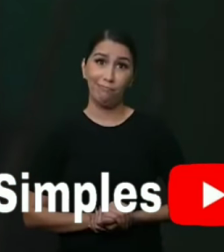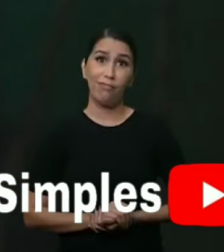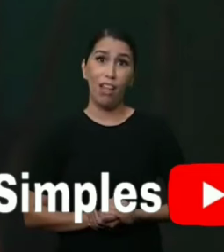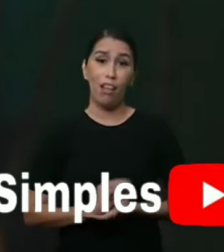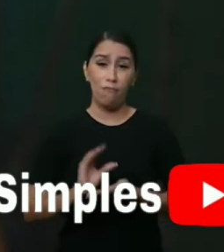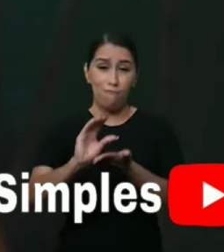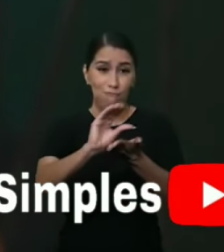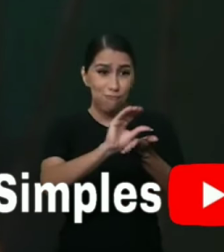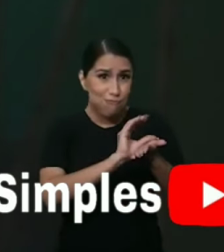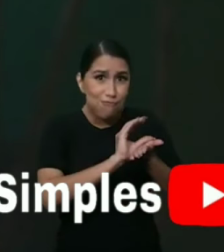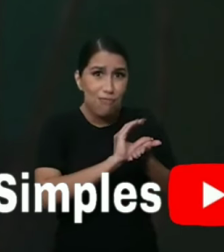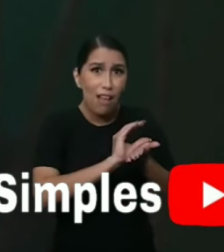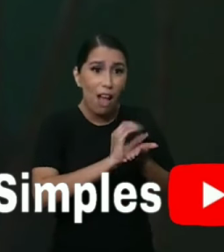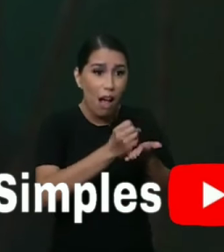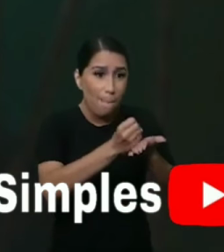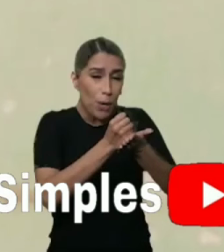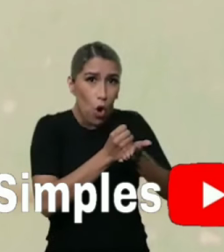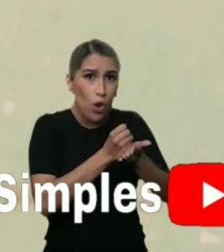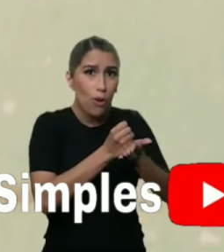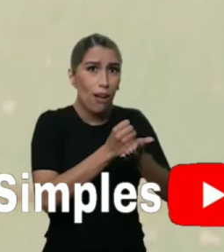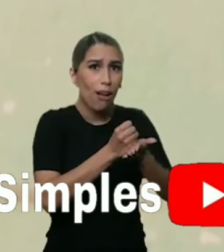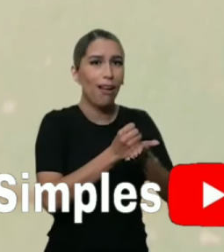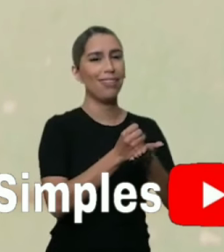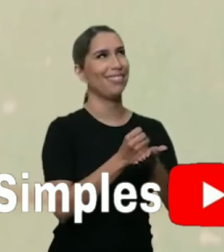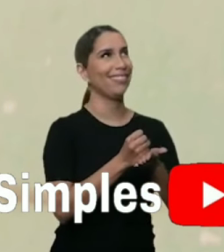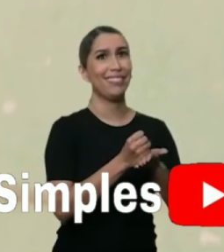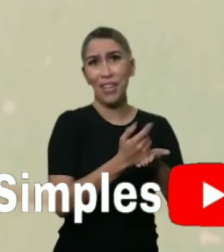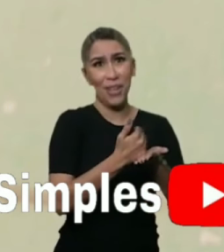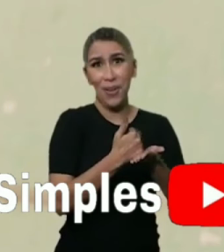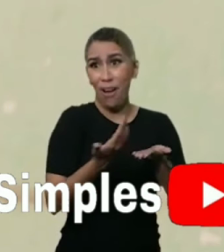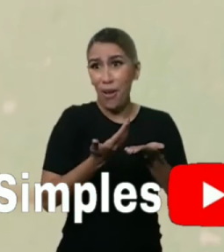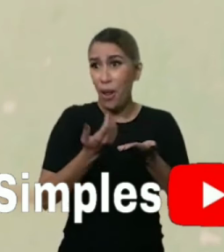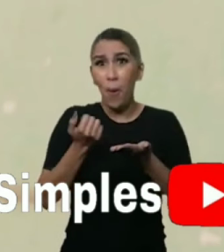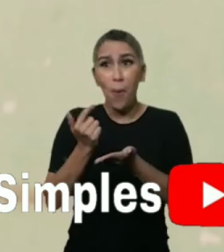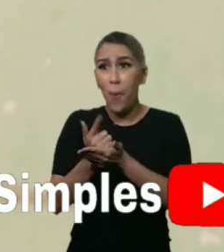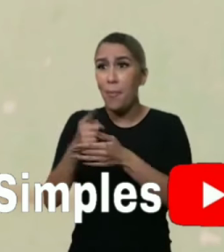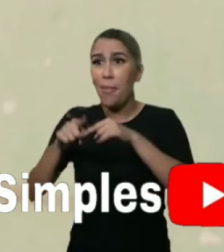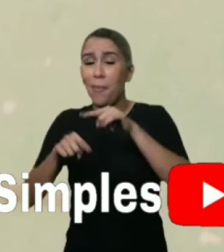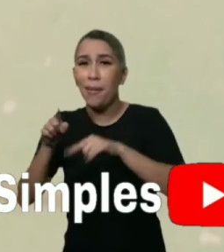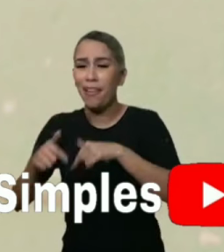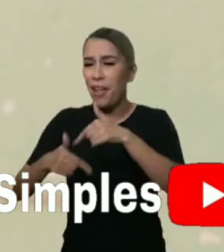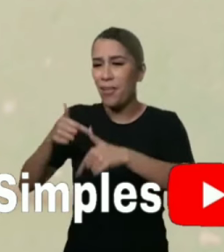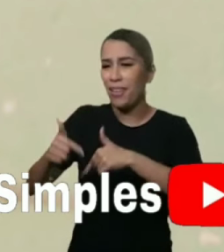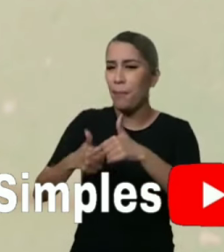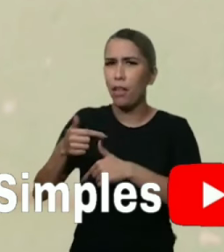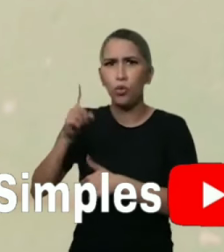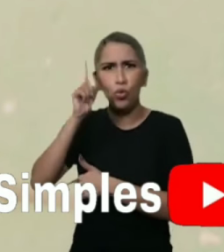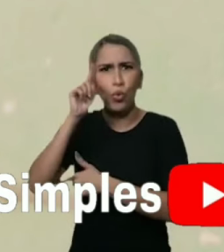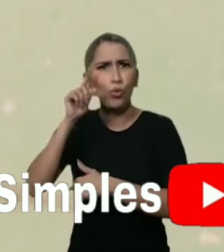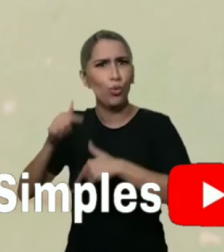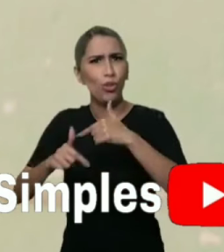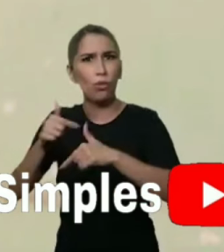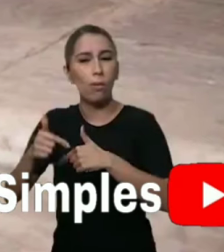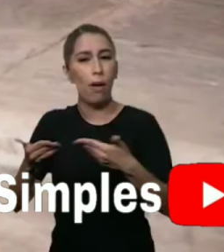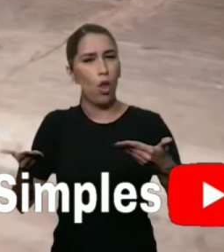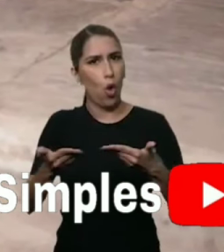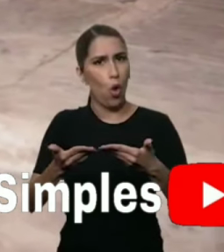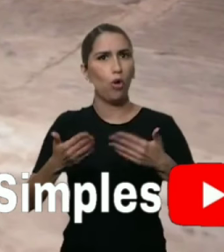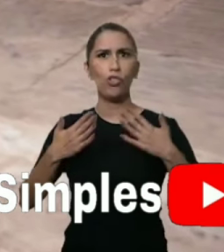Através do auxílio eu consegui investir. E todos os dias tem trabalho para mim. Só hoje que eu foguei, mas todos os dias tem.